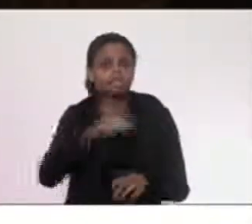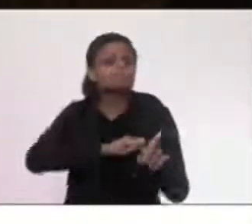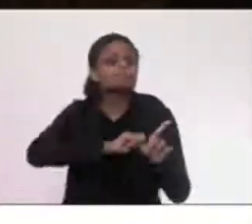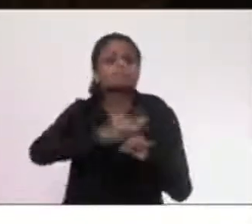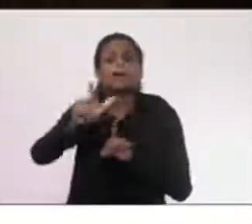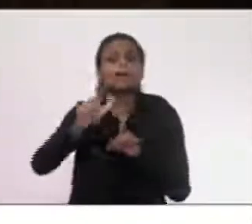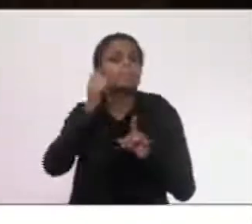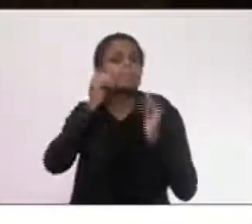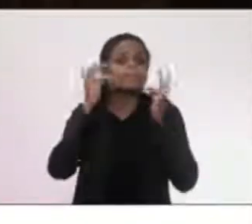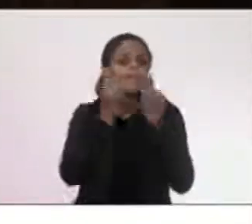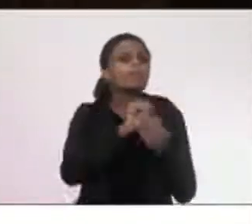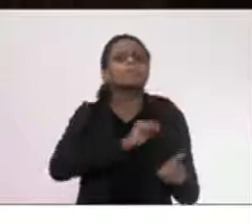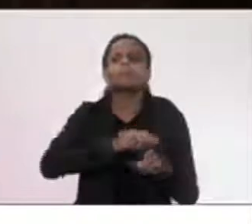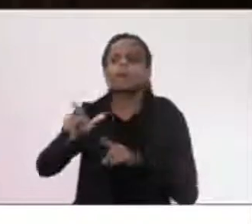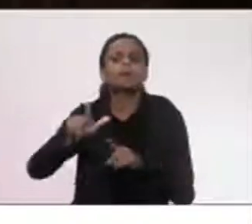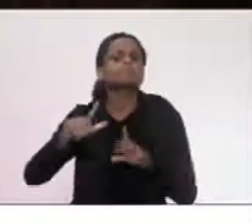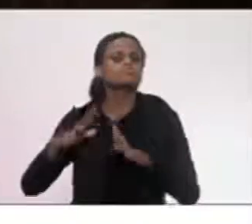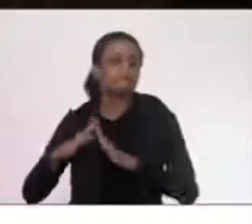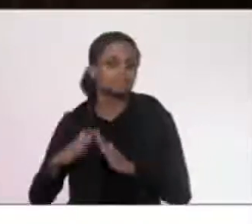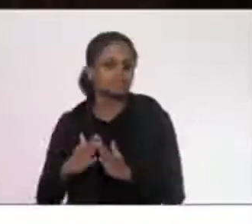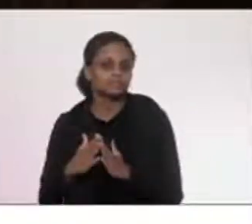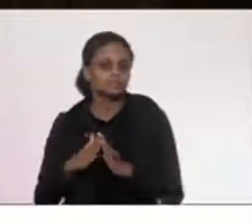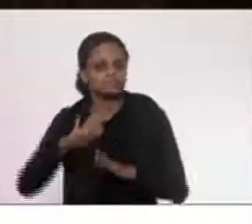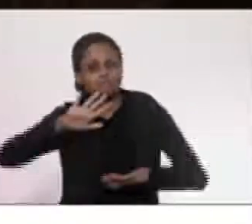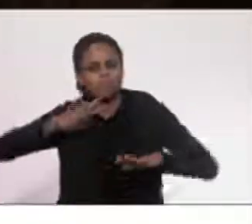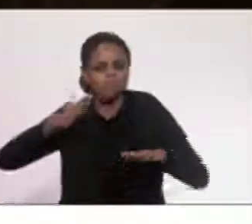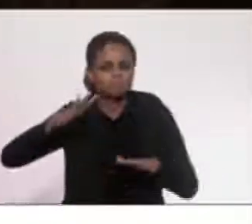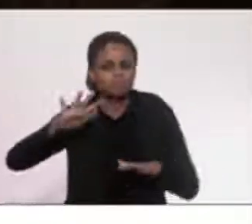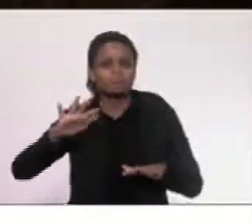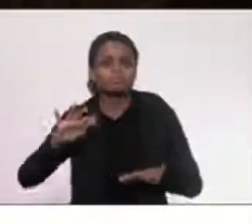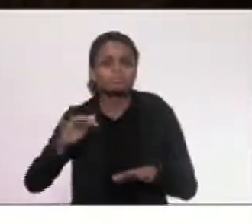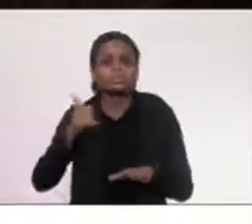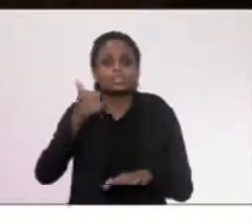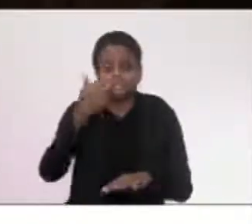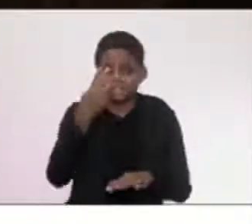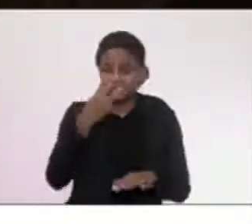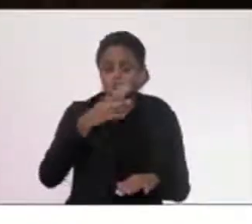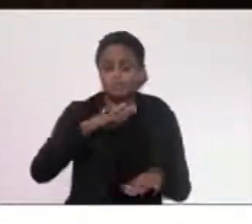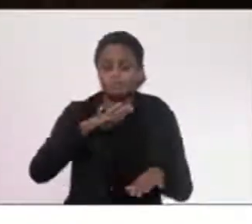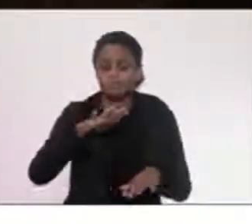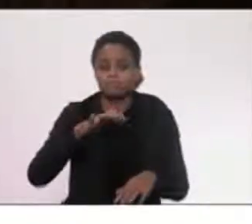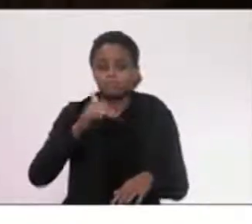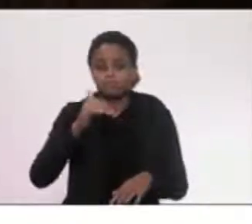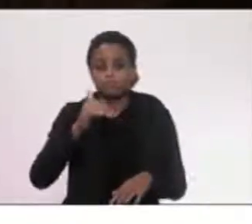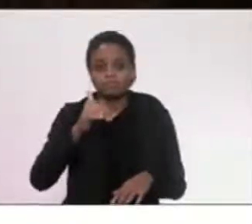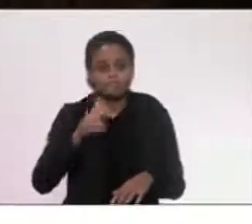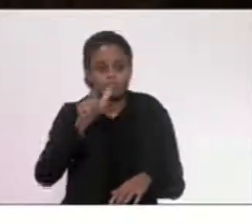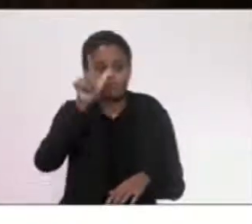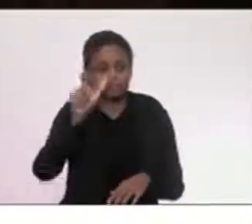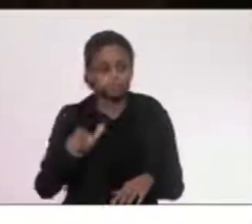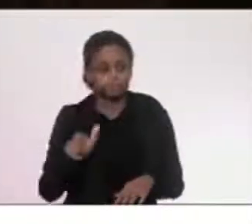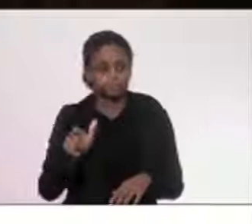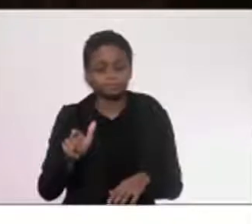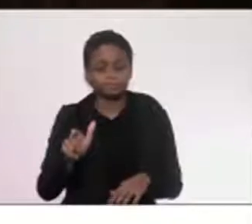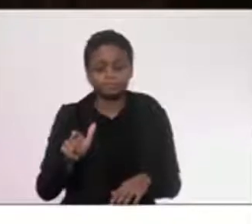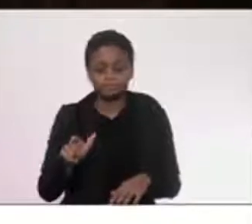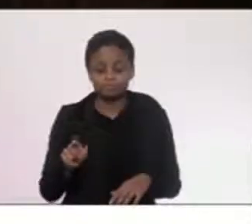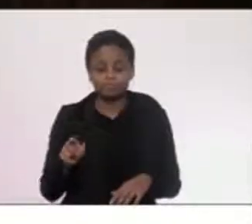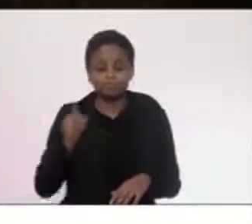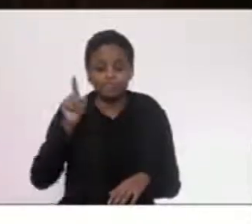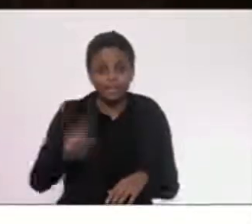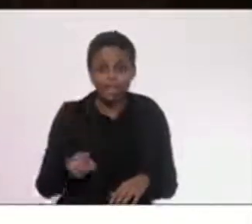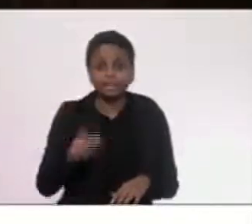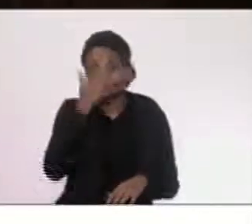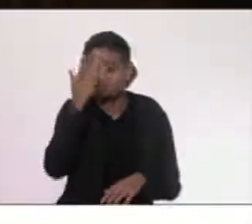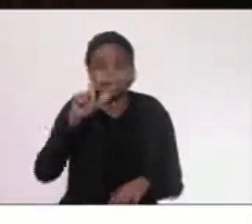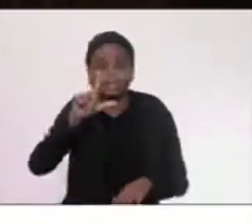expulsos de casa, né? Estima-se que de 13 anos de idade seja a média em que essa população é expulsa de